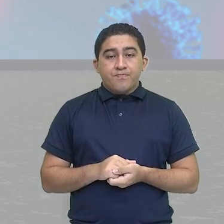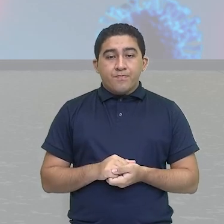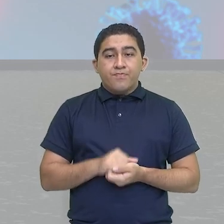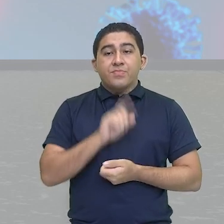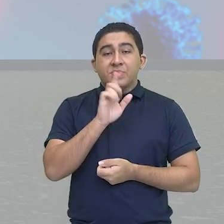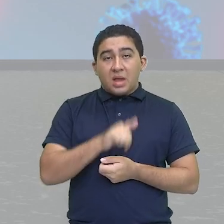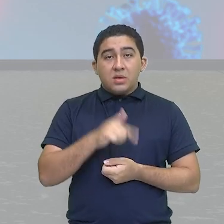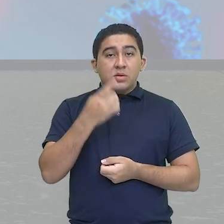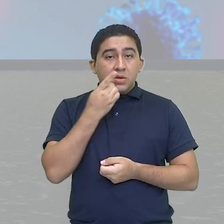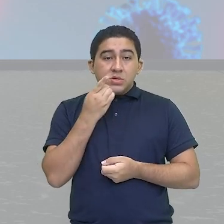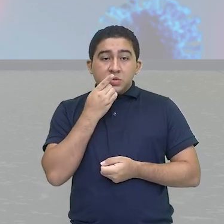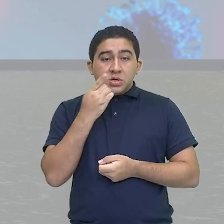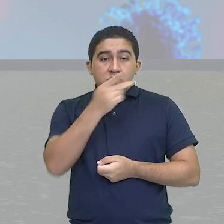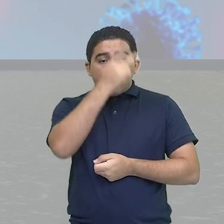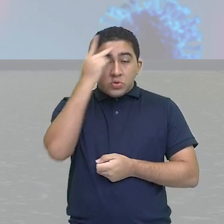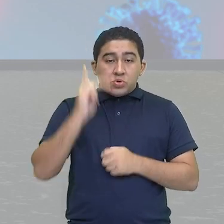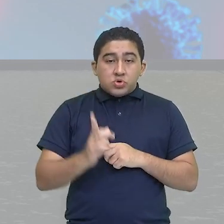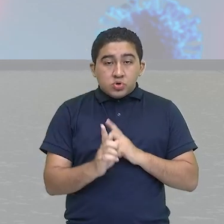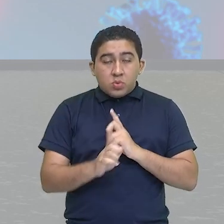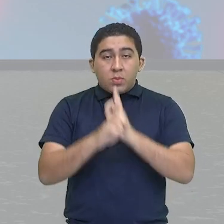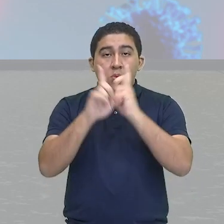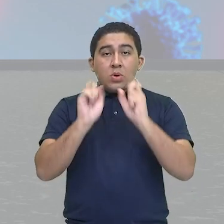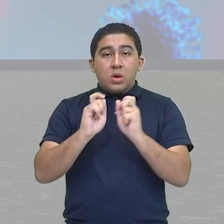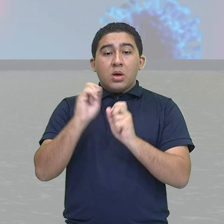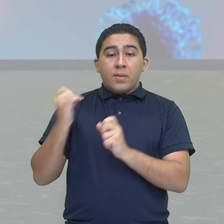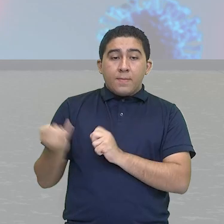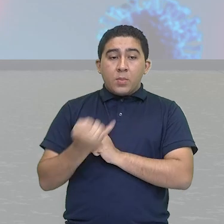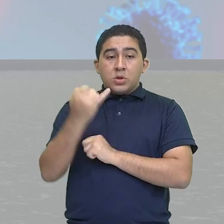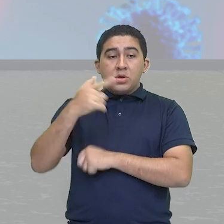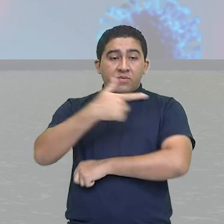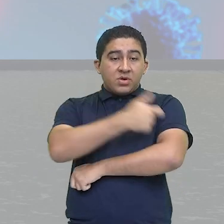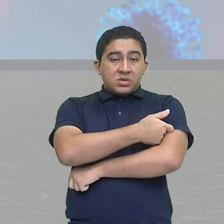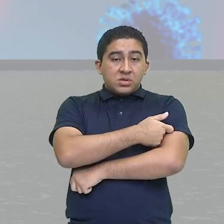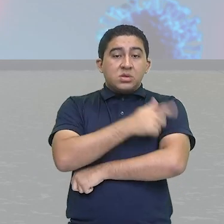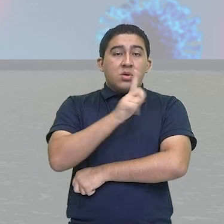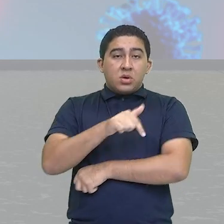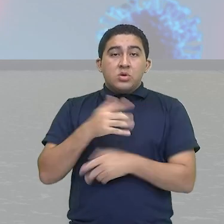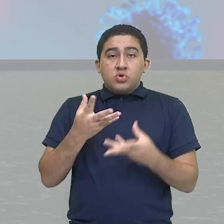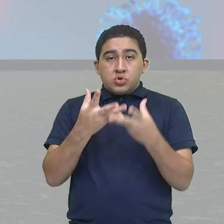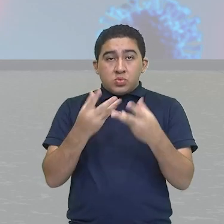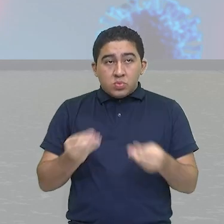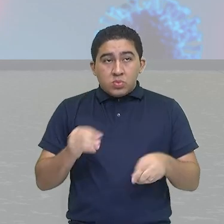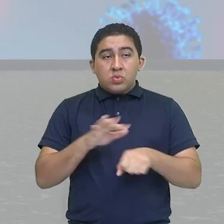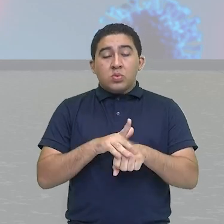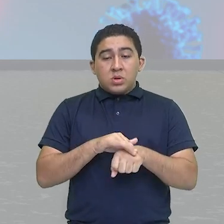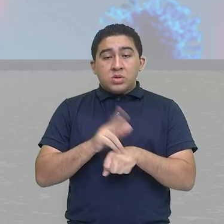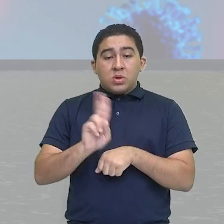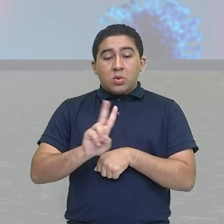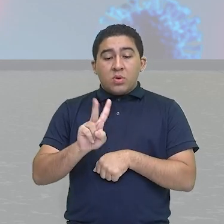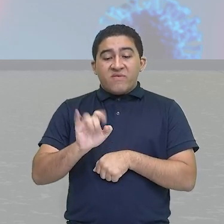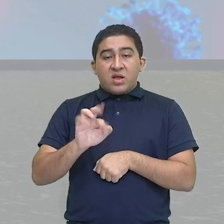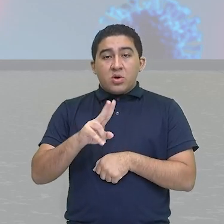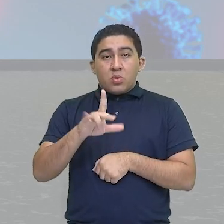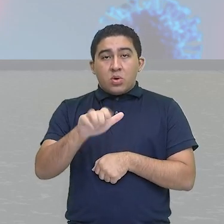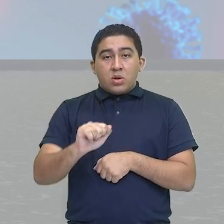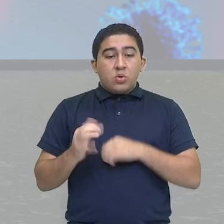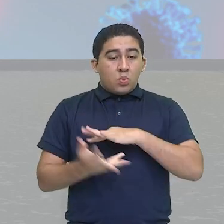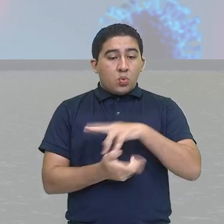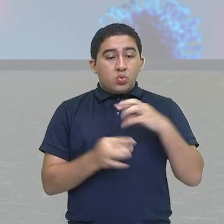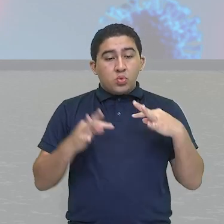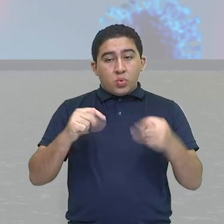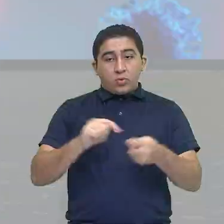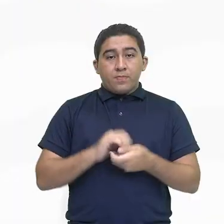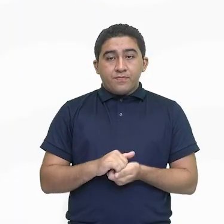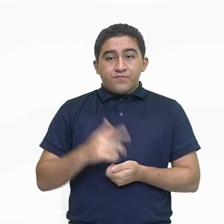dia a dia, que foi descoberta uma importante vacina que erradicou aí a doença varíola em todo o mundo. E a vacina